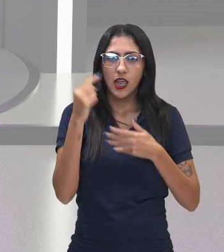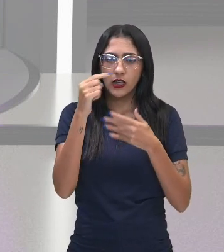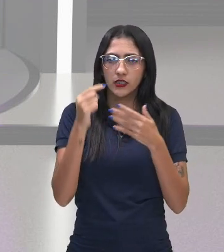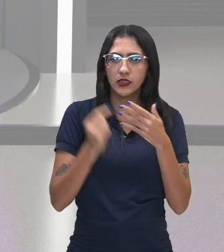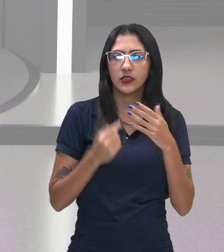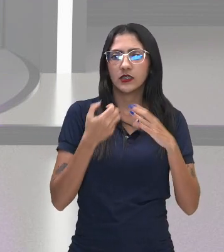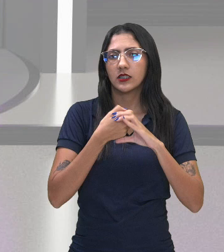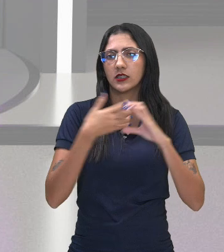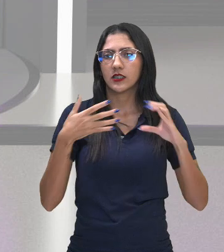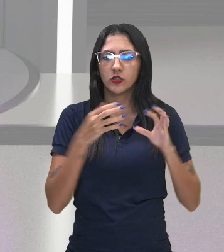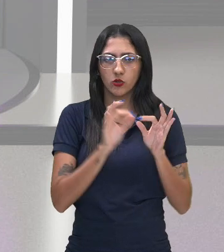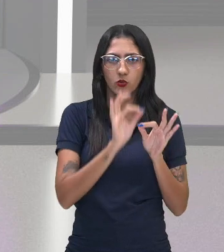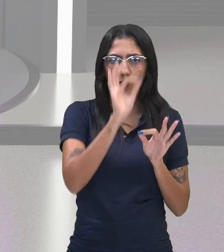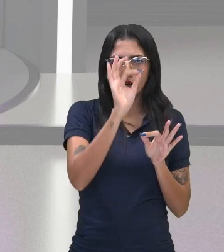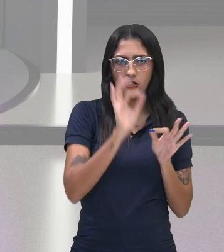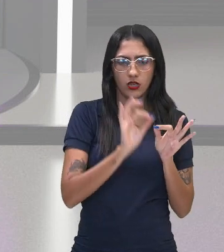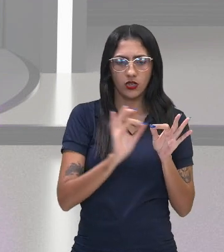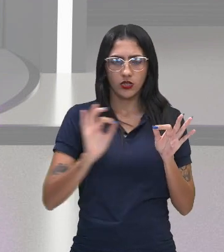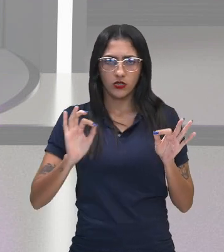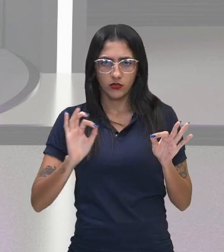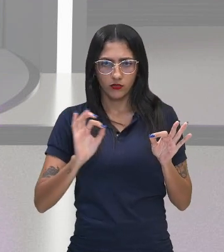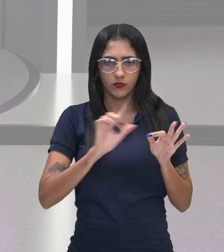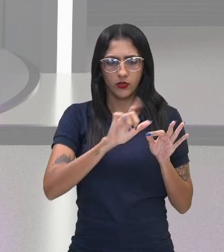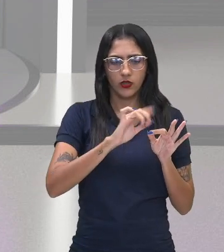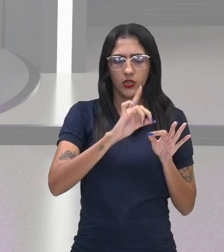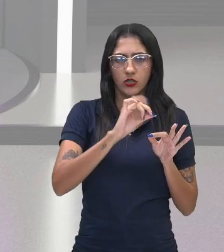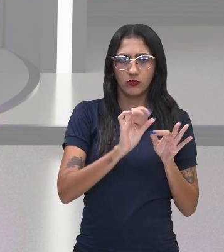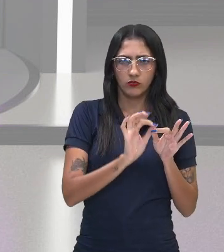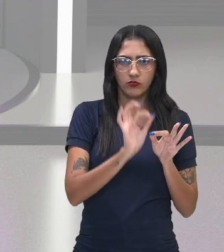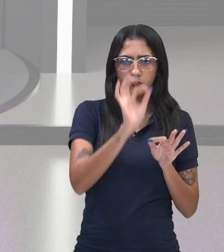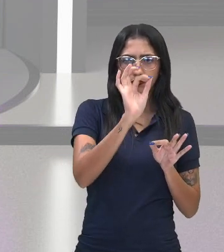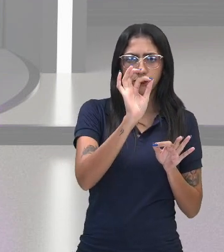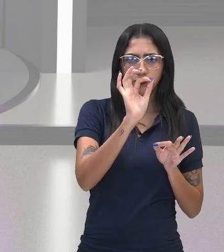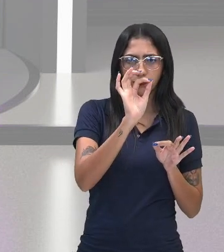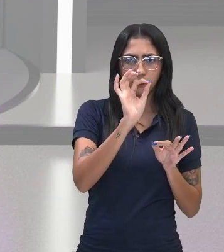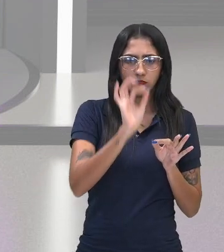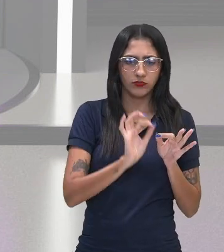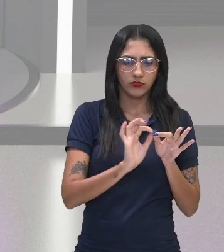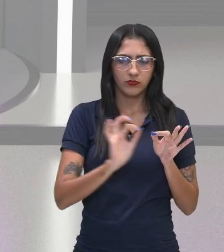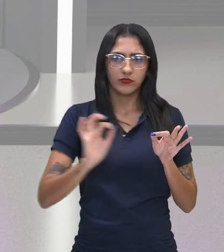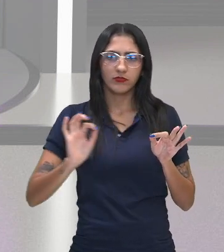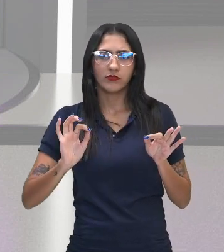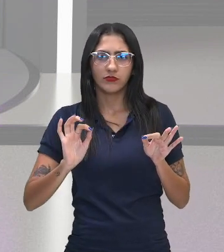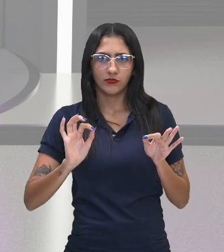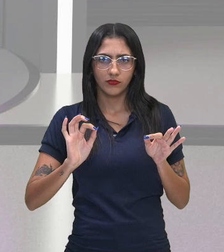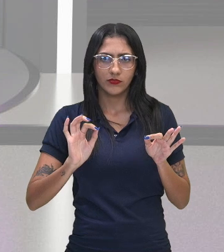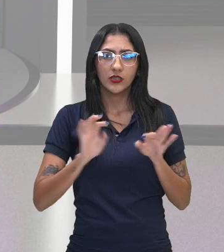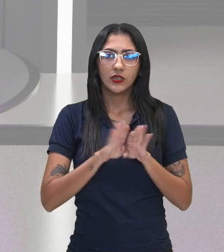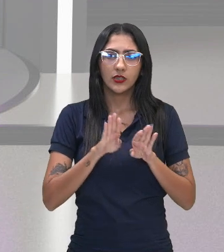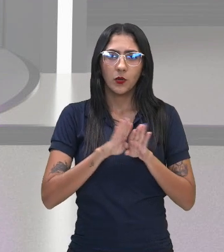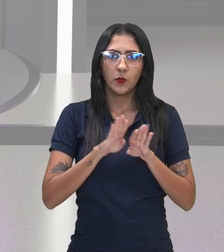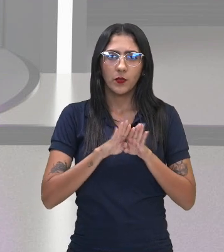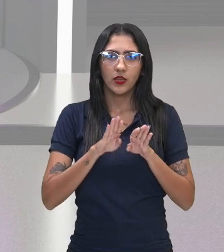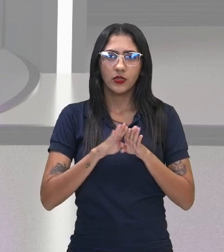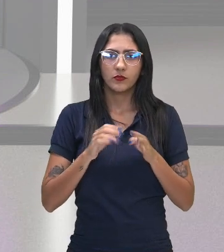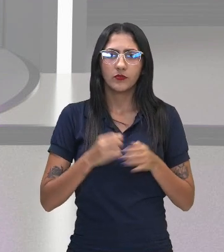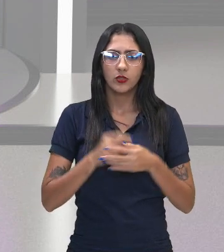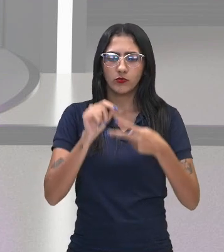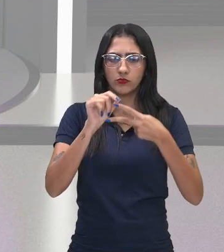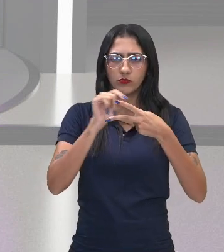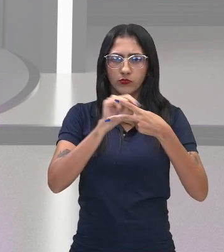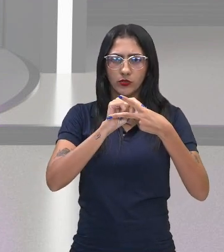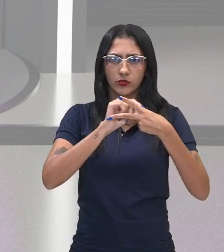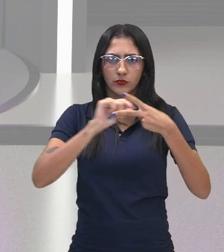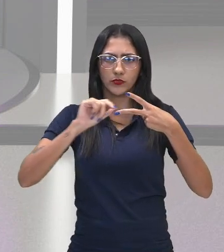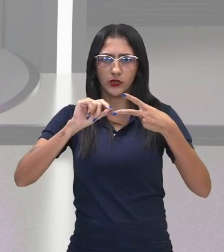O lado, que é formado ali pelas semirretas, né? Os vértices, que é o ponto de